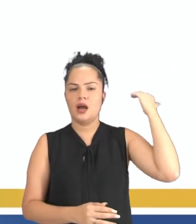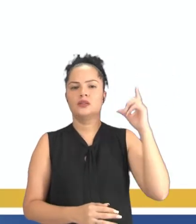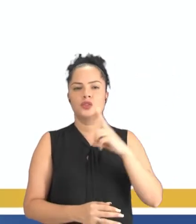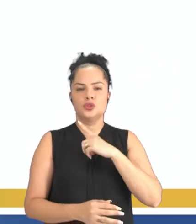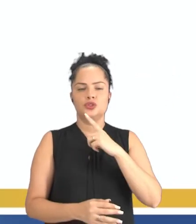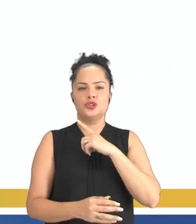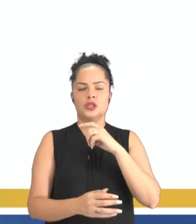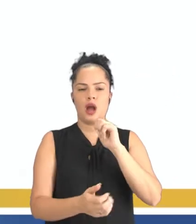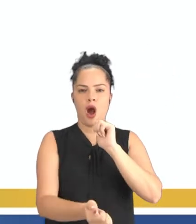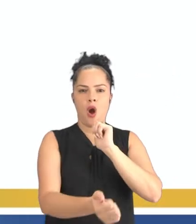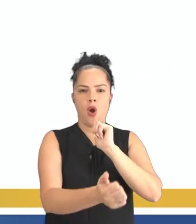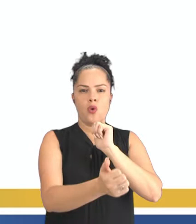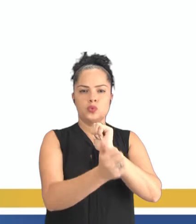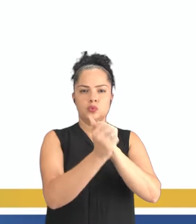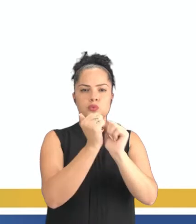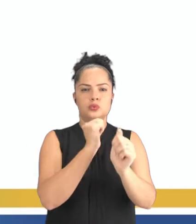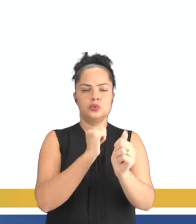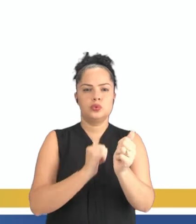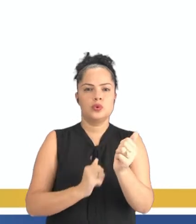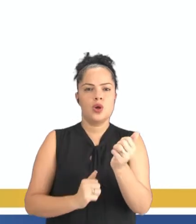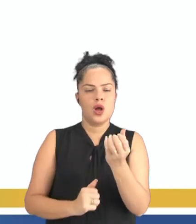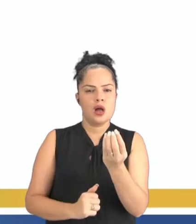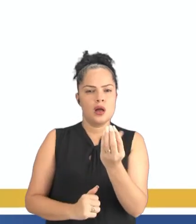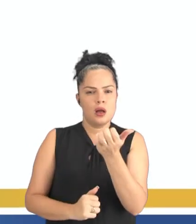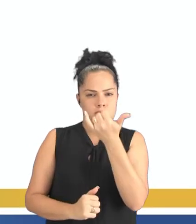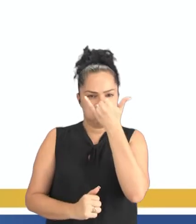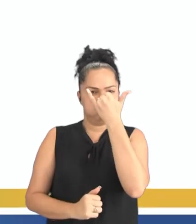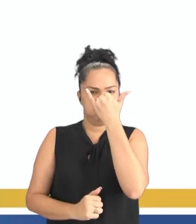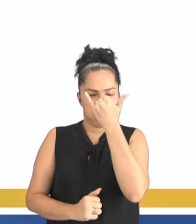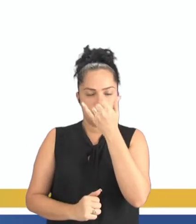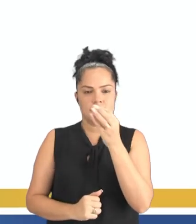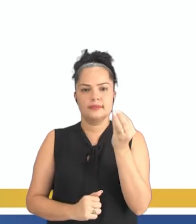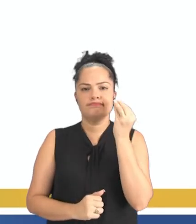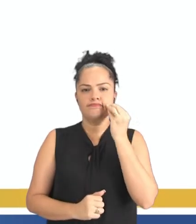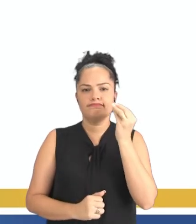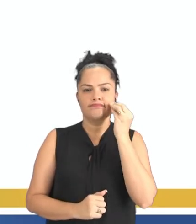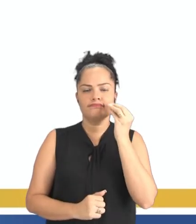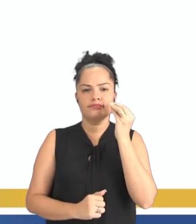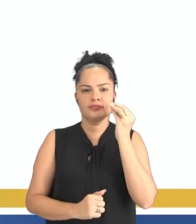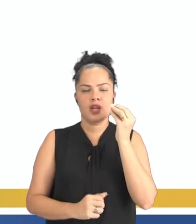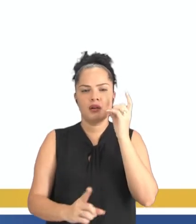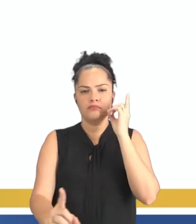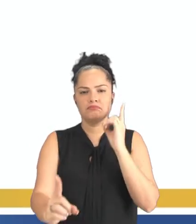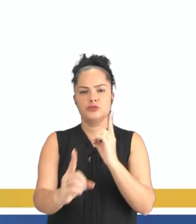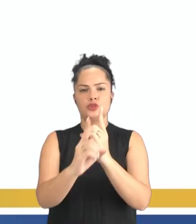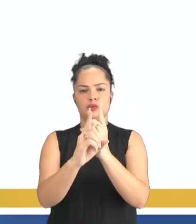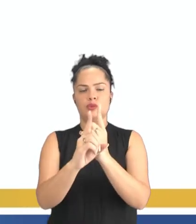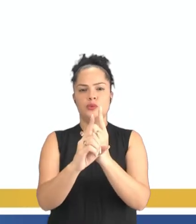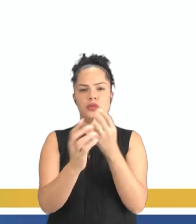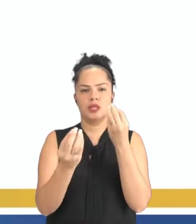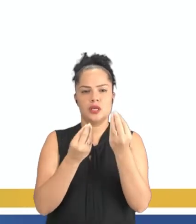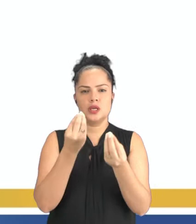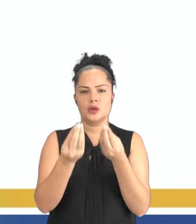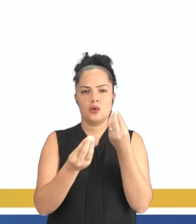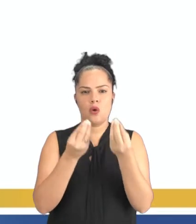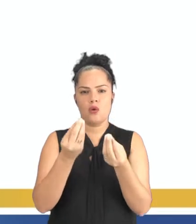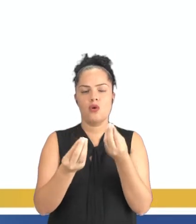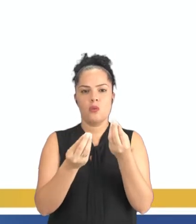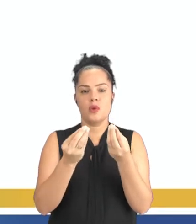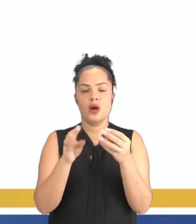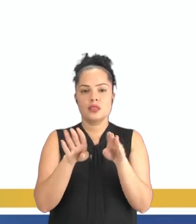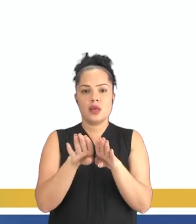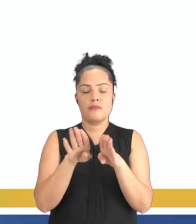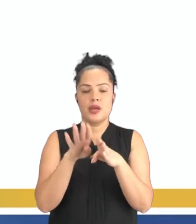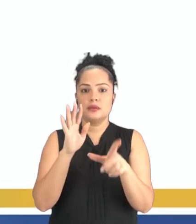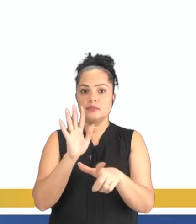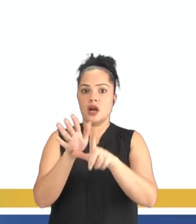de azar, quando se tentava descobrir as chances de ganhos por meio das apostas, bem como de antecipar